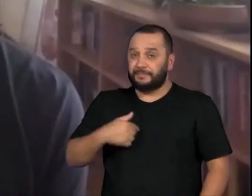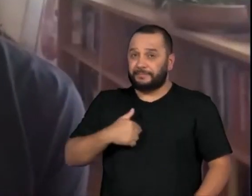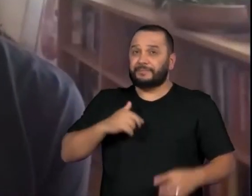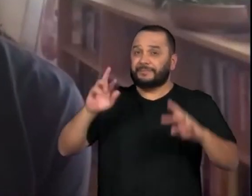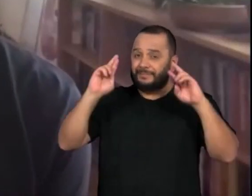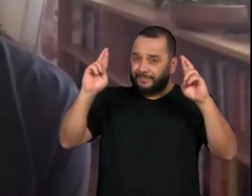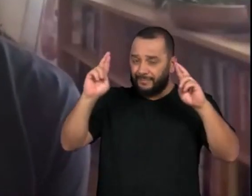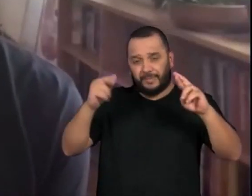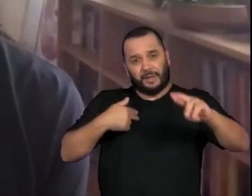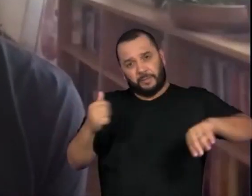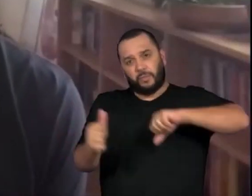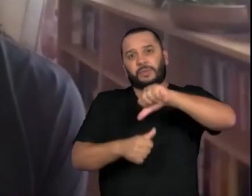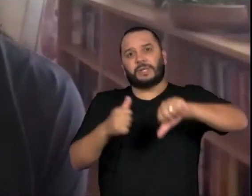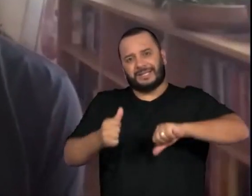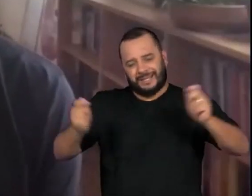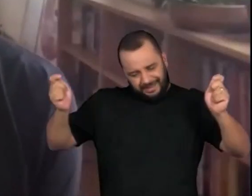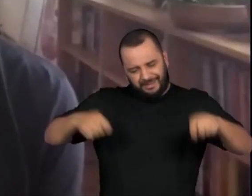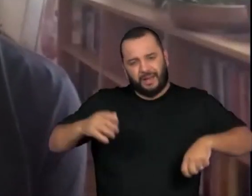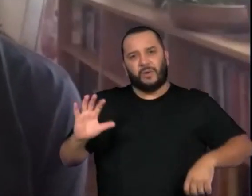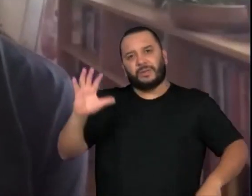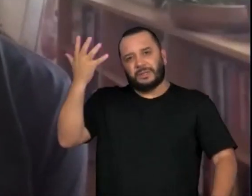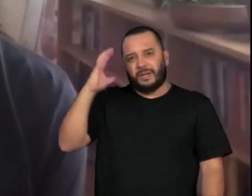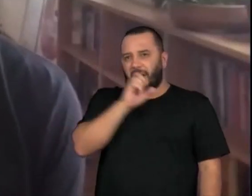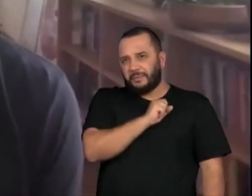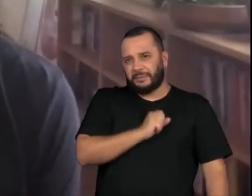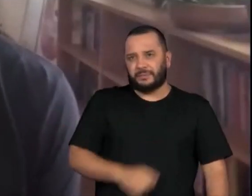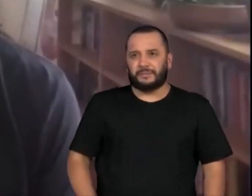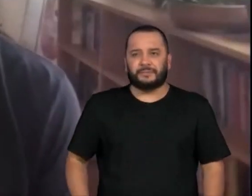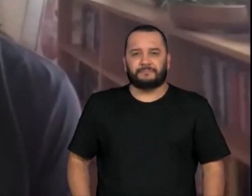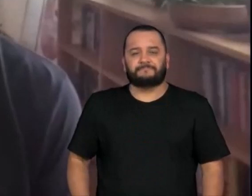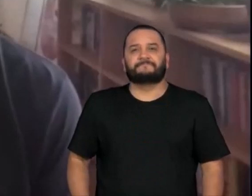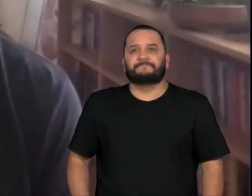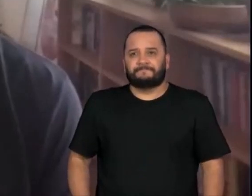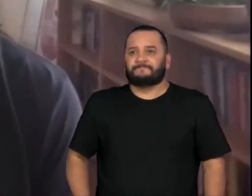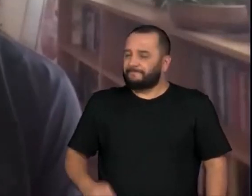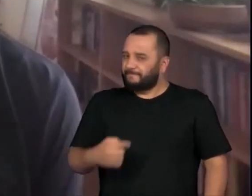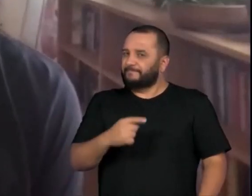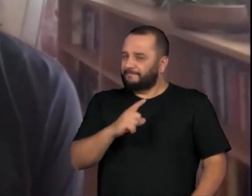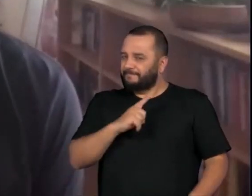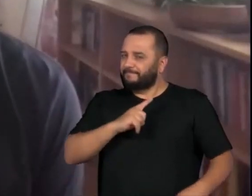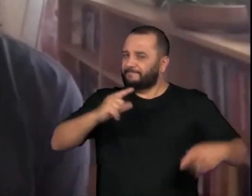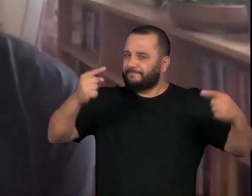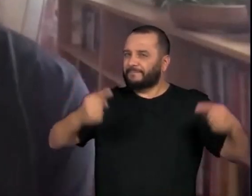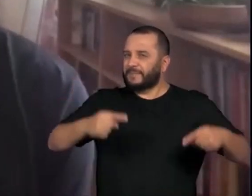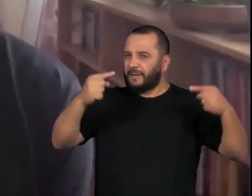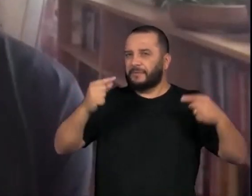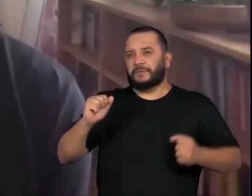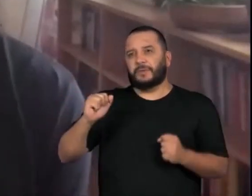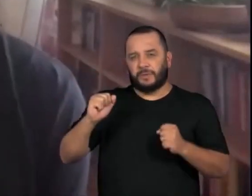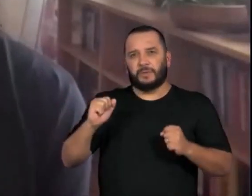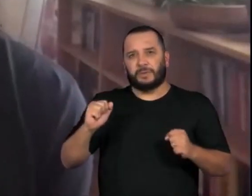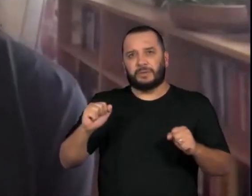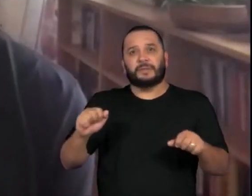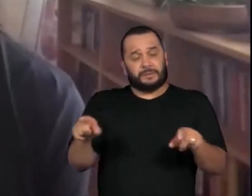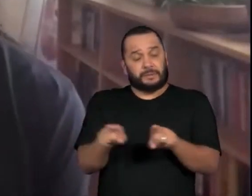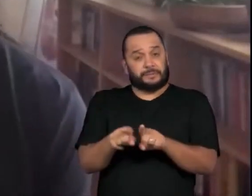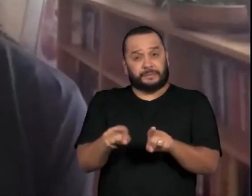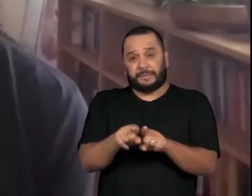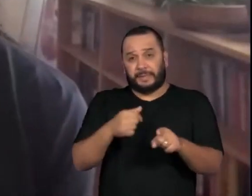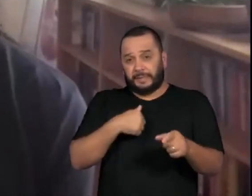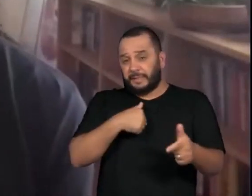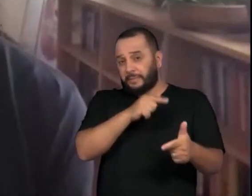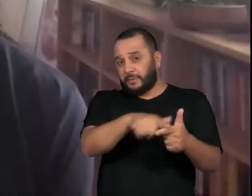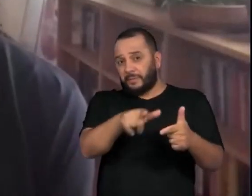possível e que ela vai acontecer logo. Esse é o desafio e essa é a crise que está posta e a qual a gente